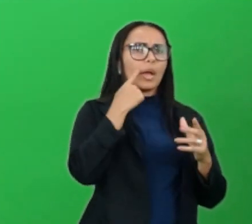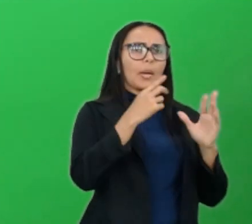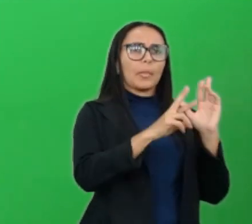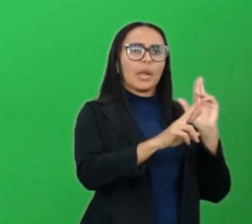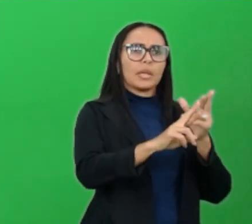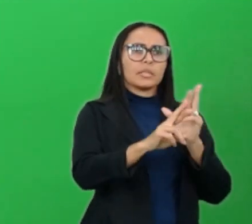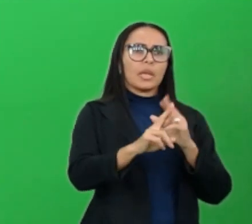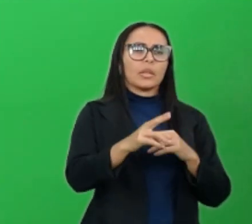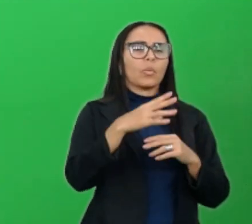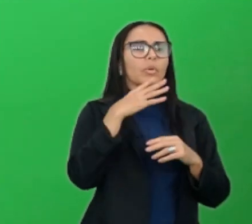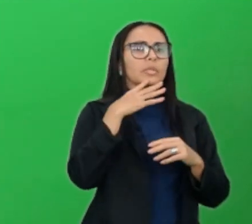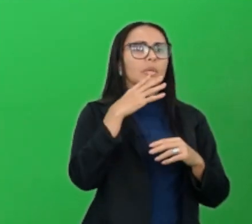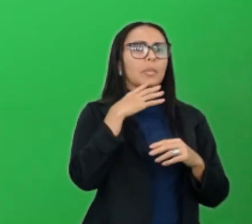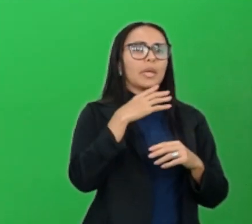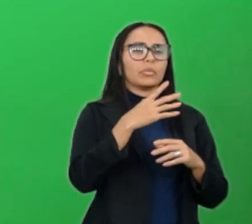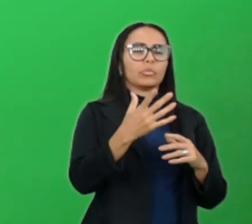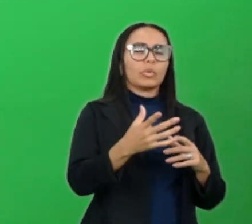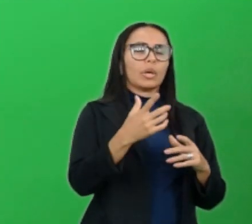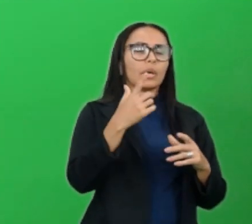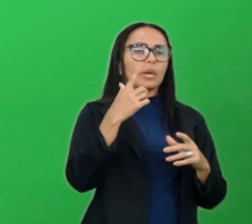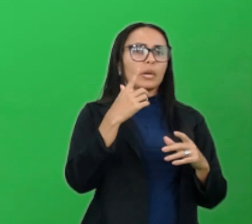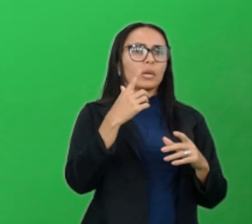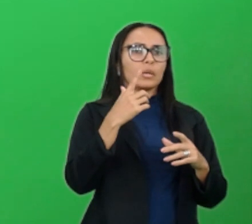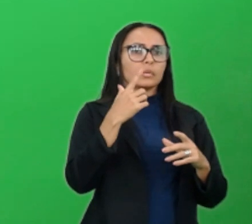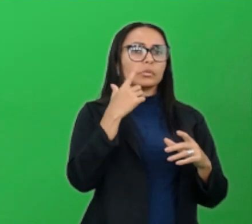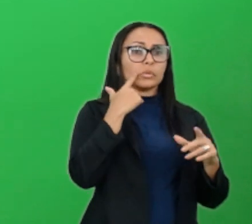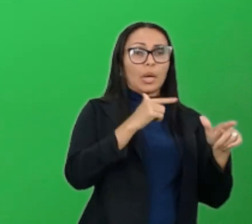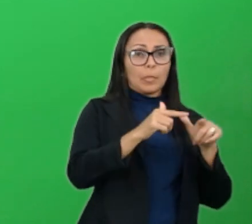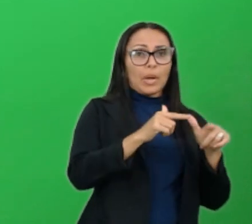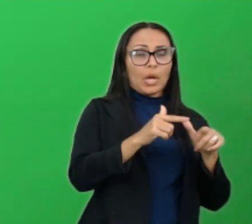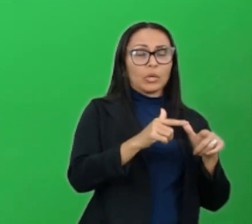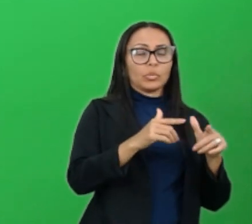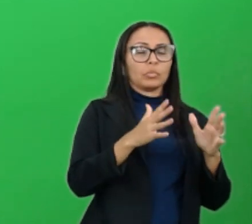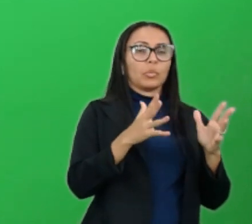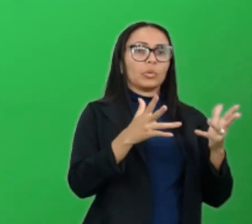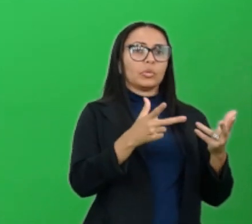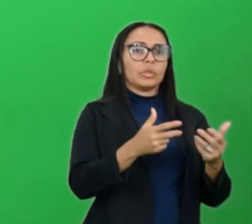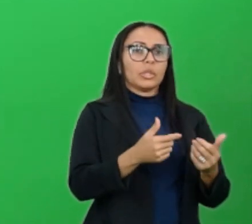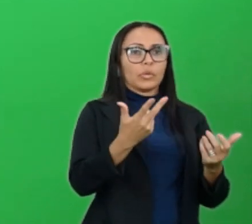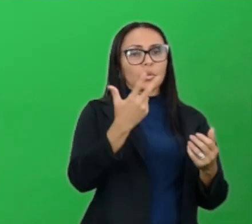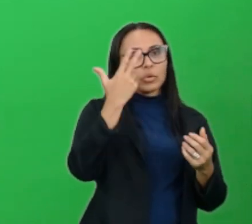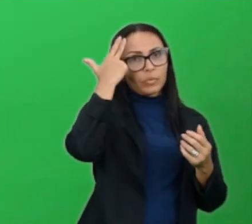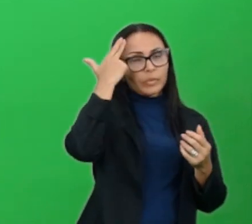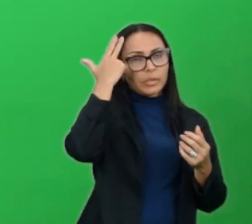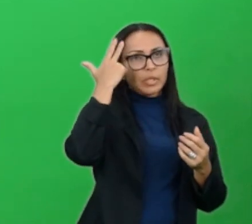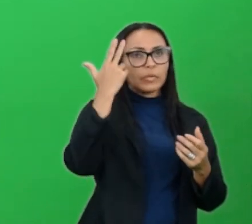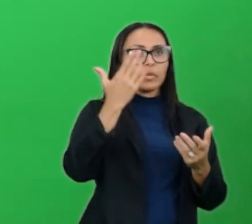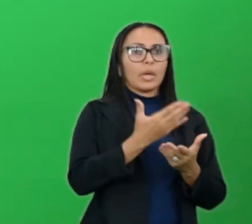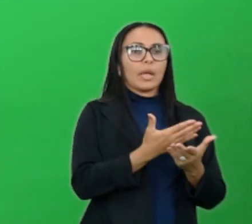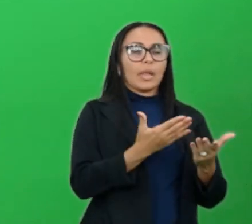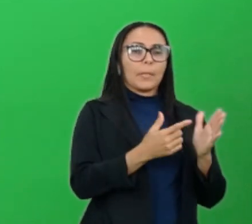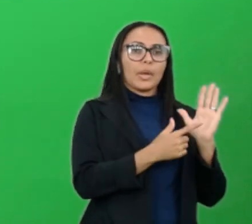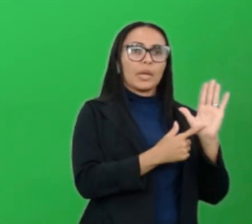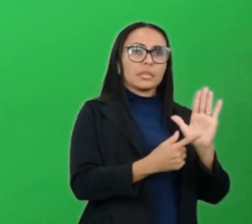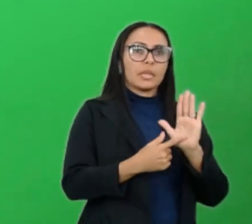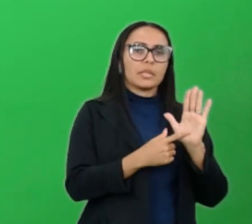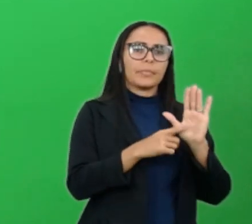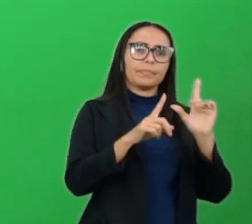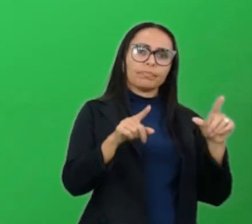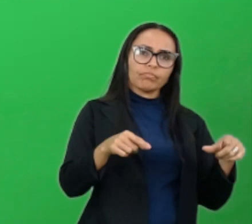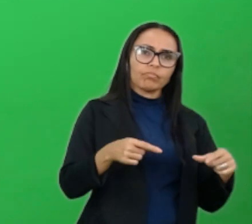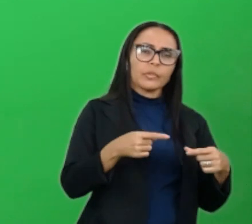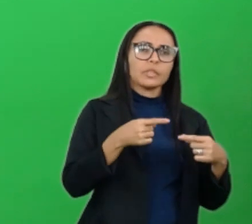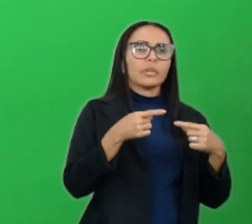atividade produtiva. Tá? Naturalmente, né, a obtenção de uma patente ela apresenta um desafio